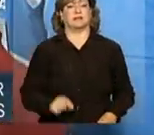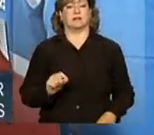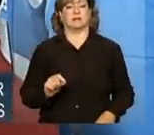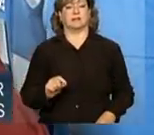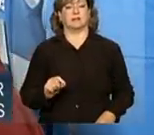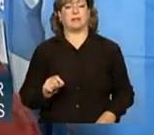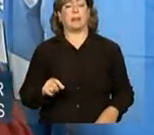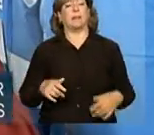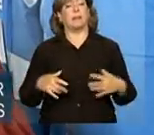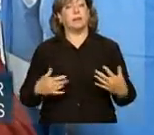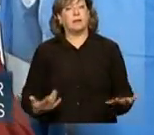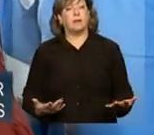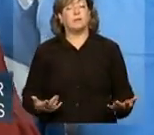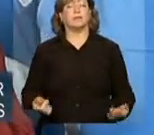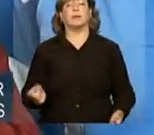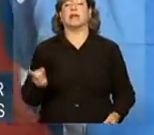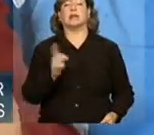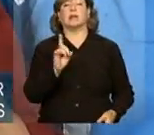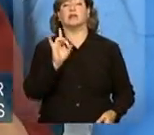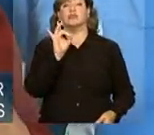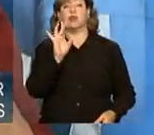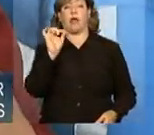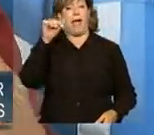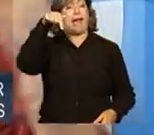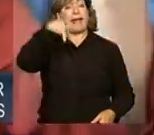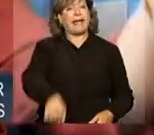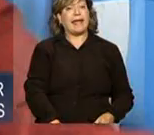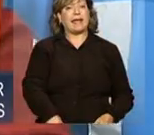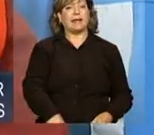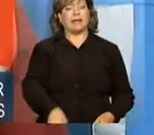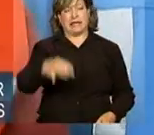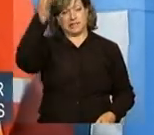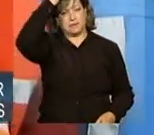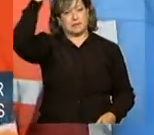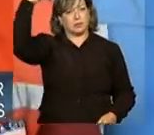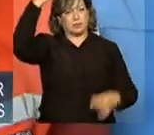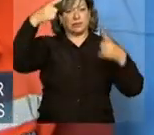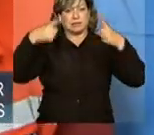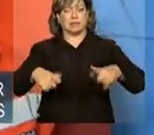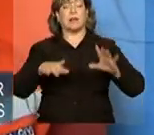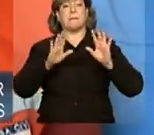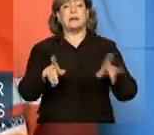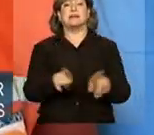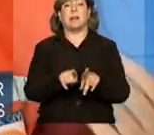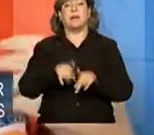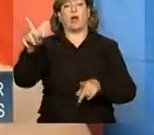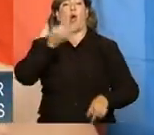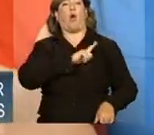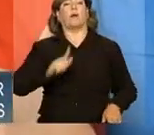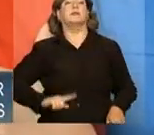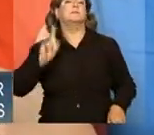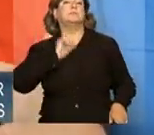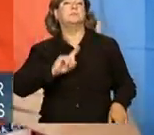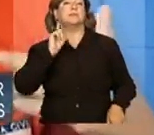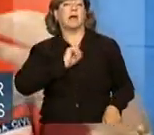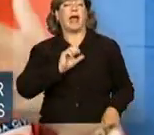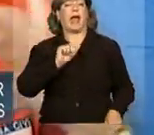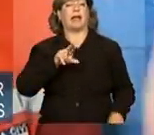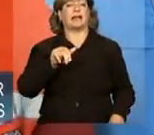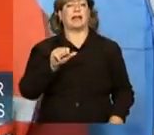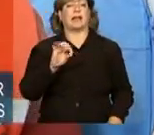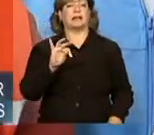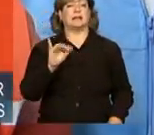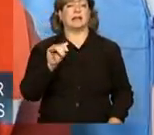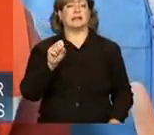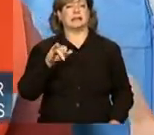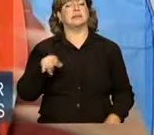só aqui no Espírito Santo, mas com o governador Anastasia também. Que eu tenho certeza que